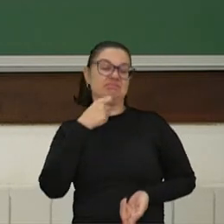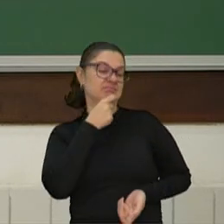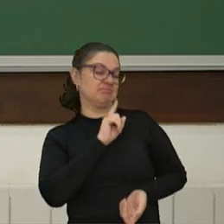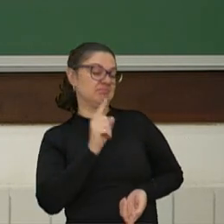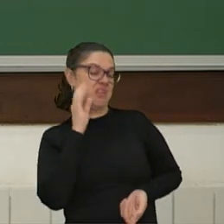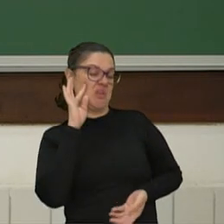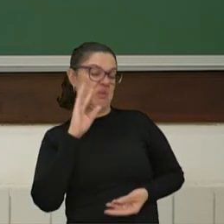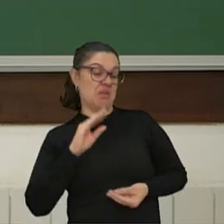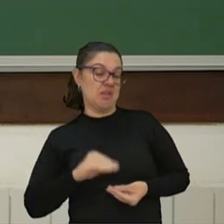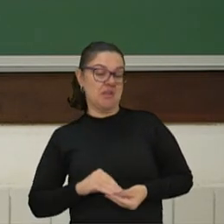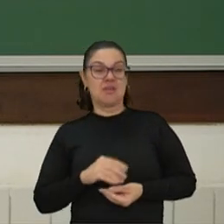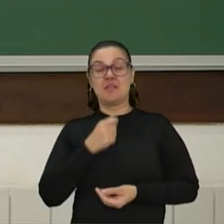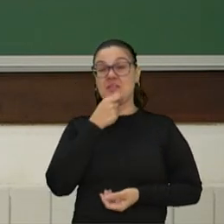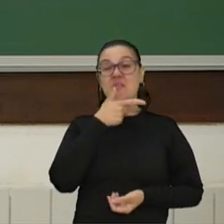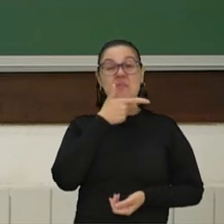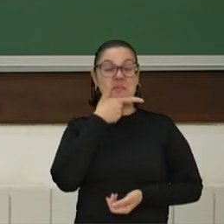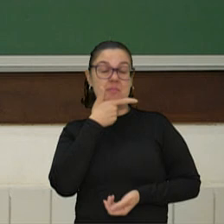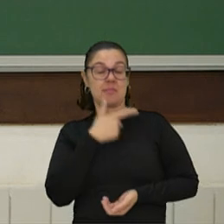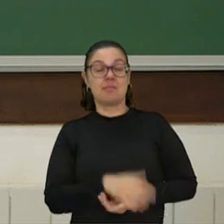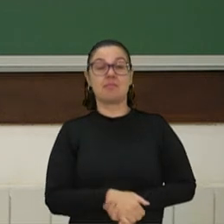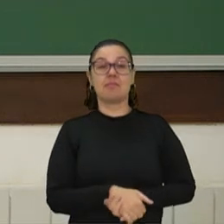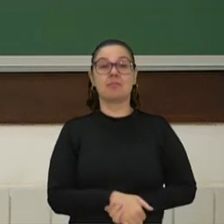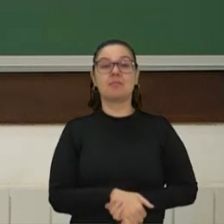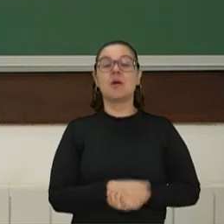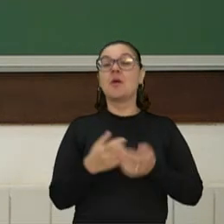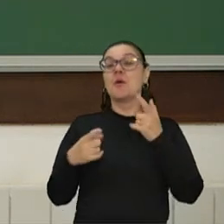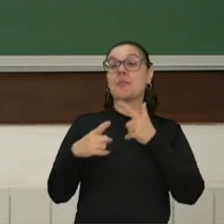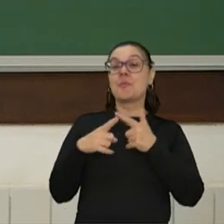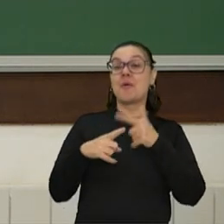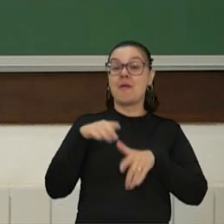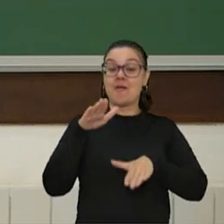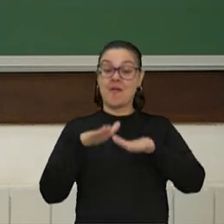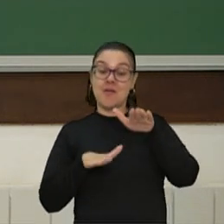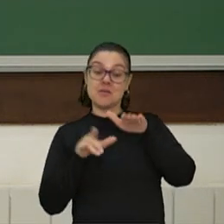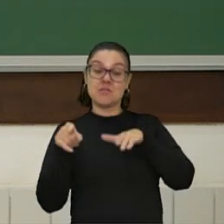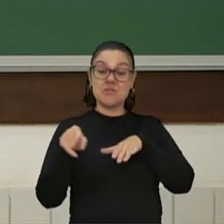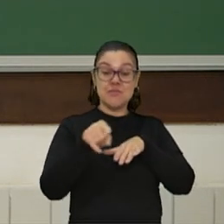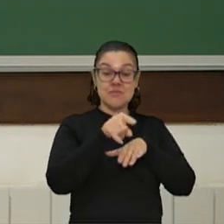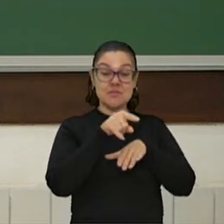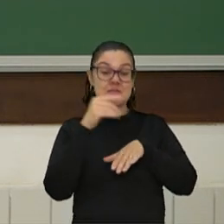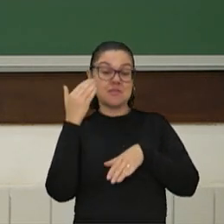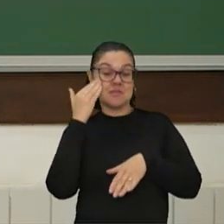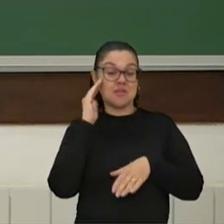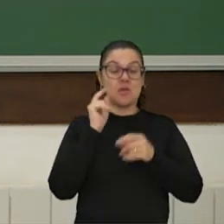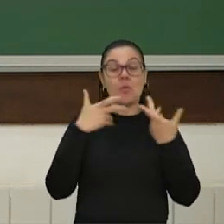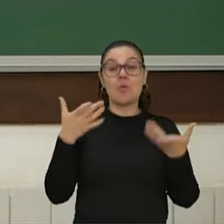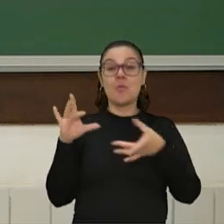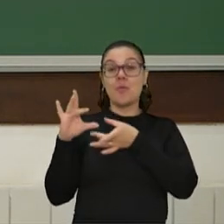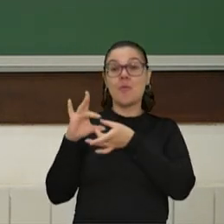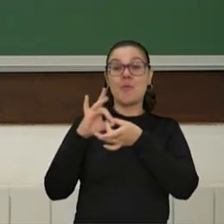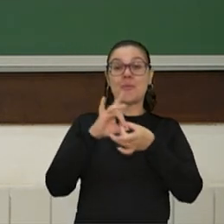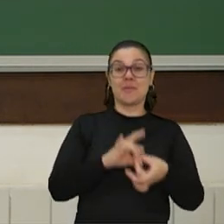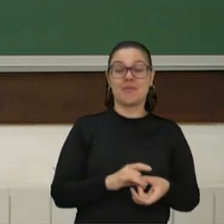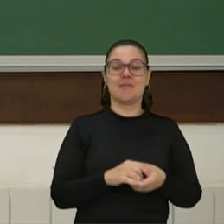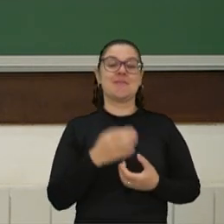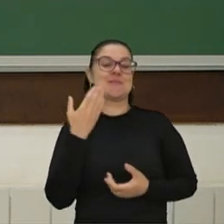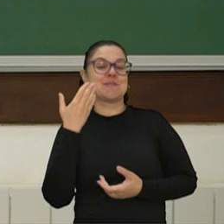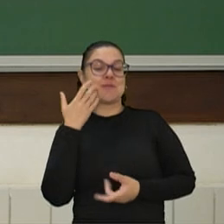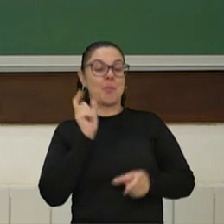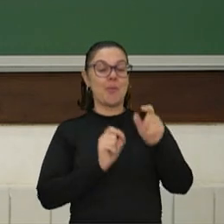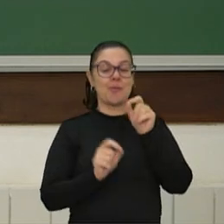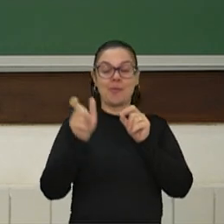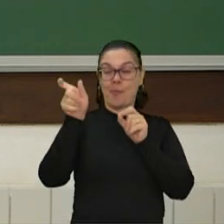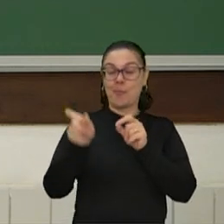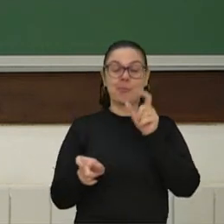não entendi direito o humor desse meme, né? Porque assim, às vezes você precisa entender o contexto, precisa saber quem